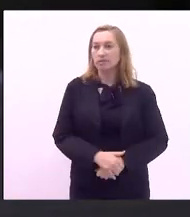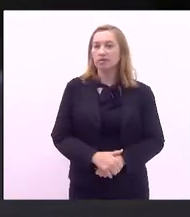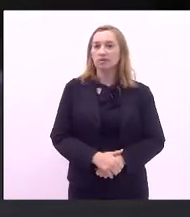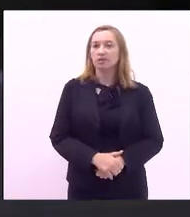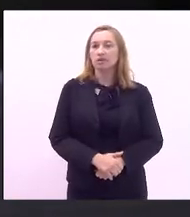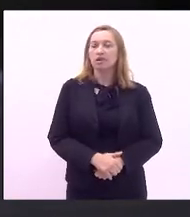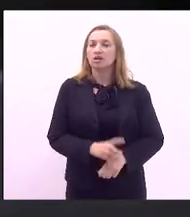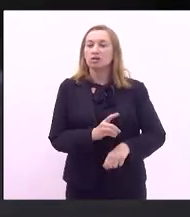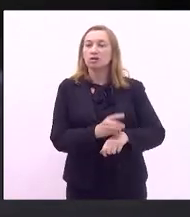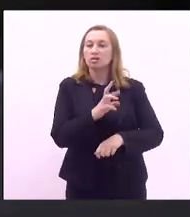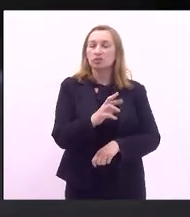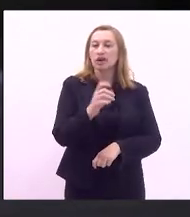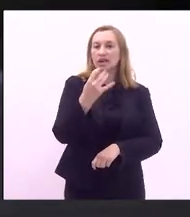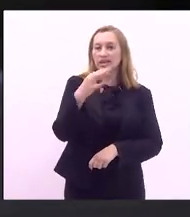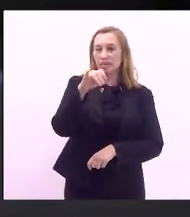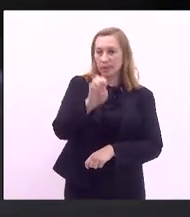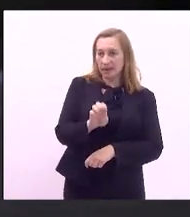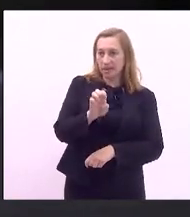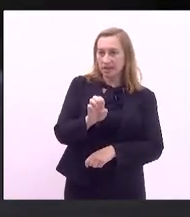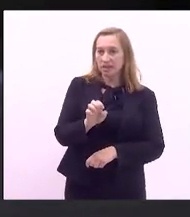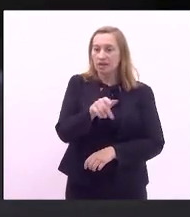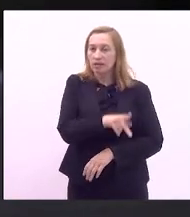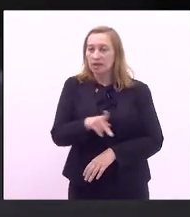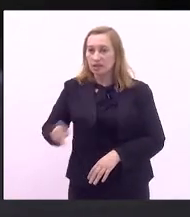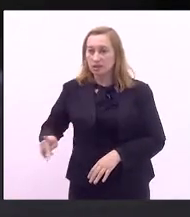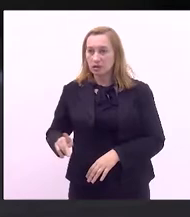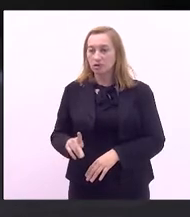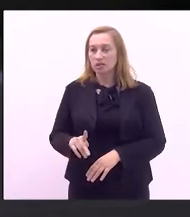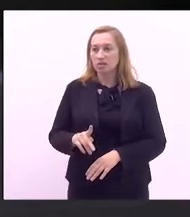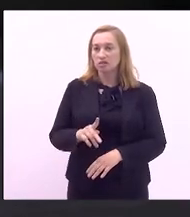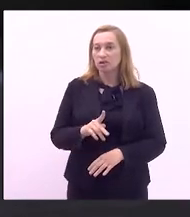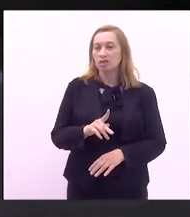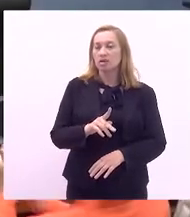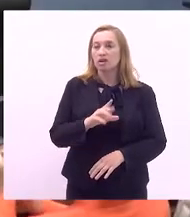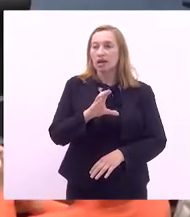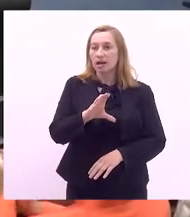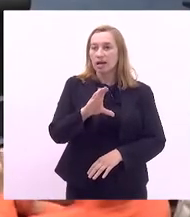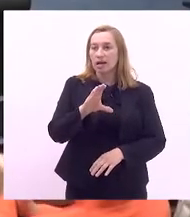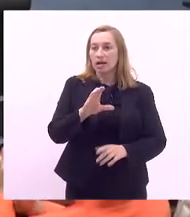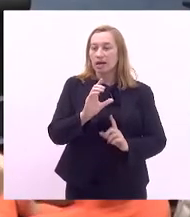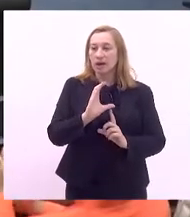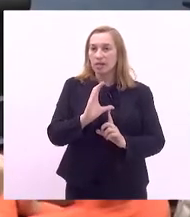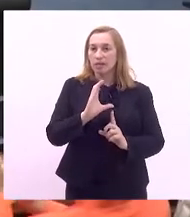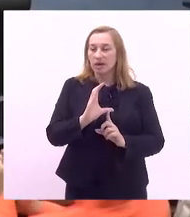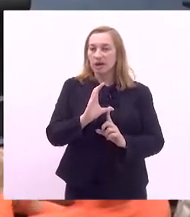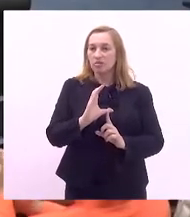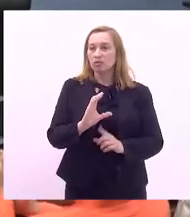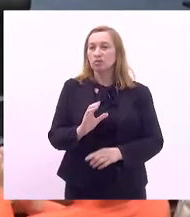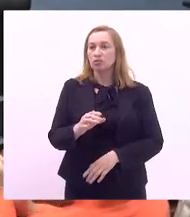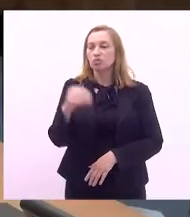e a doutora Elizabete Ferraz presidente da ordem dos capelães do Brasil e